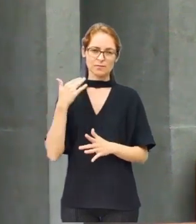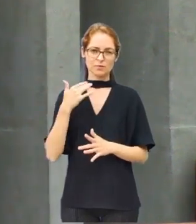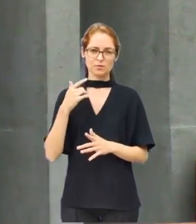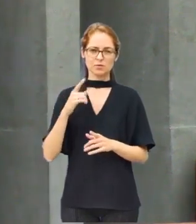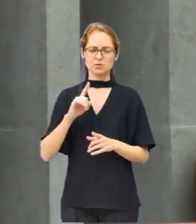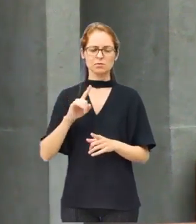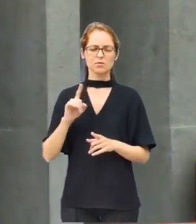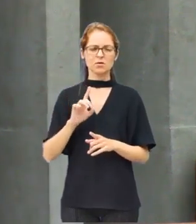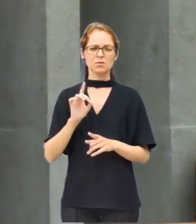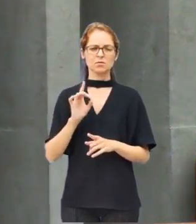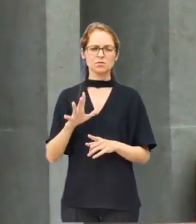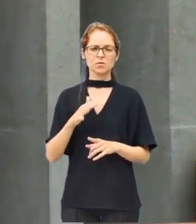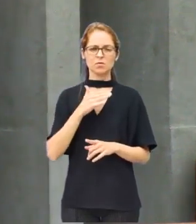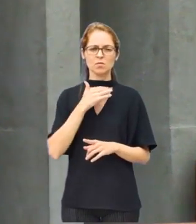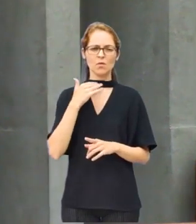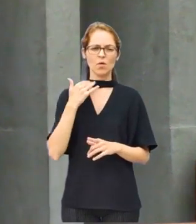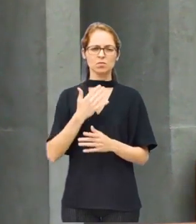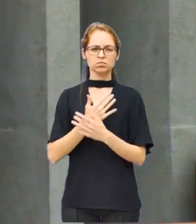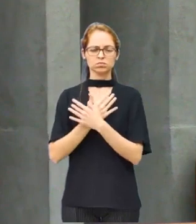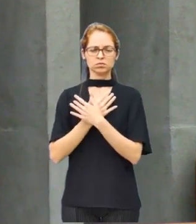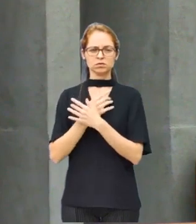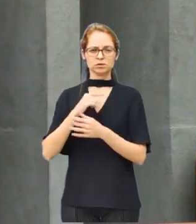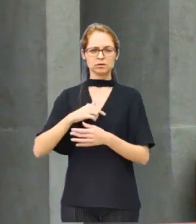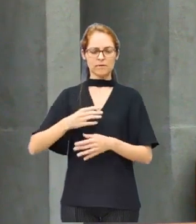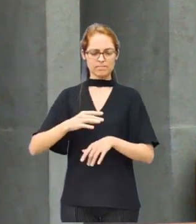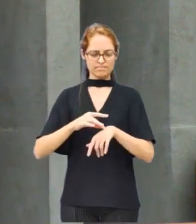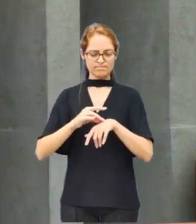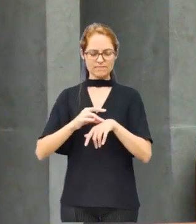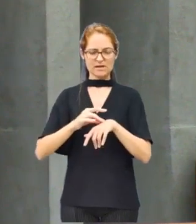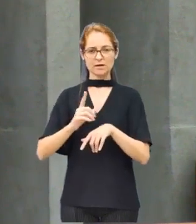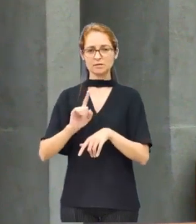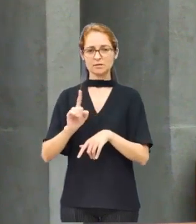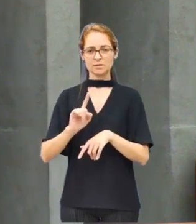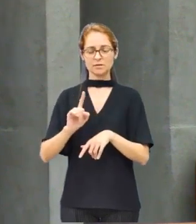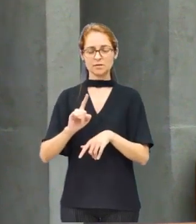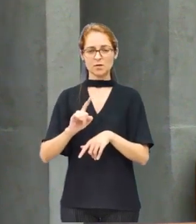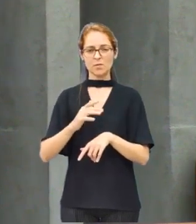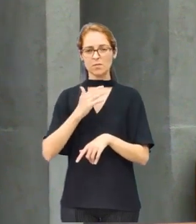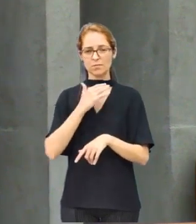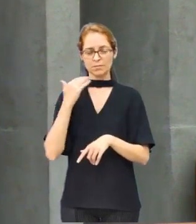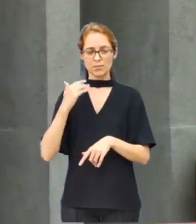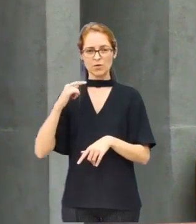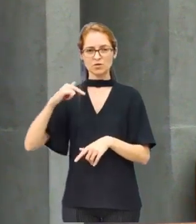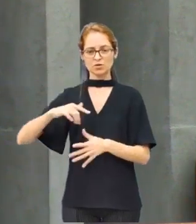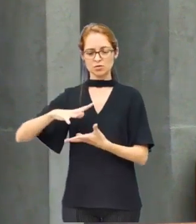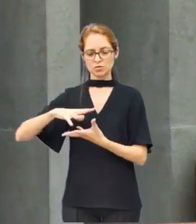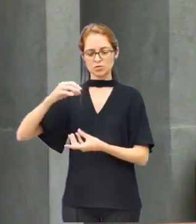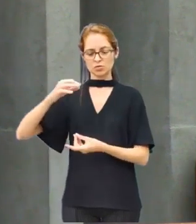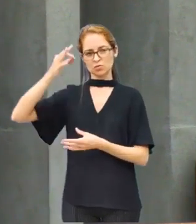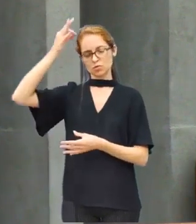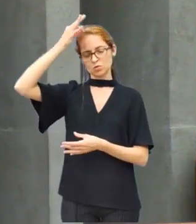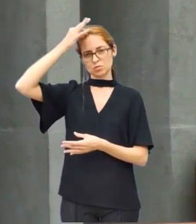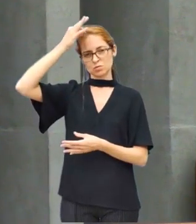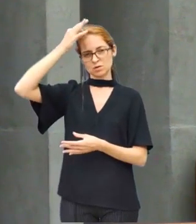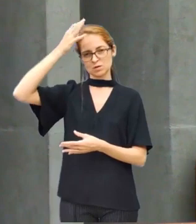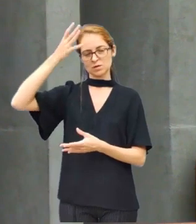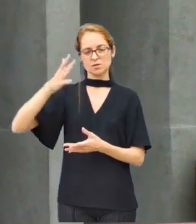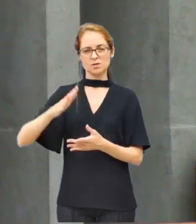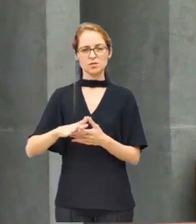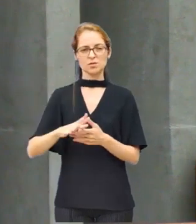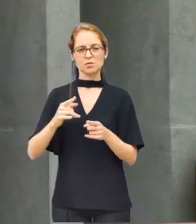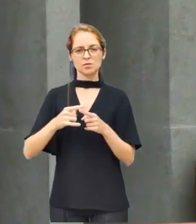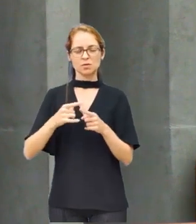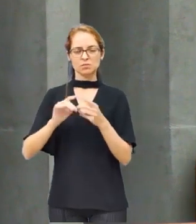física, corporal, mas ele encontra morte espiritual, separação do relacionamento de